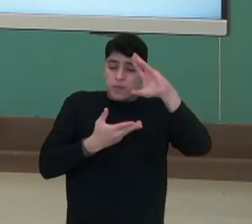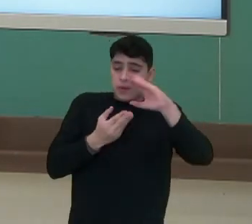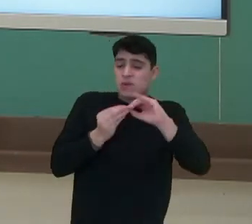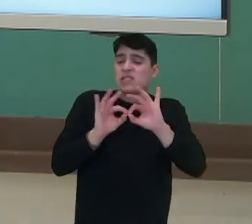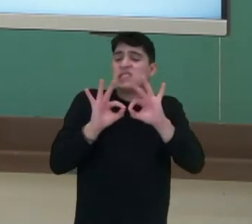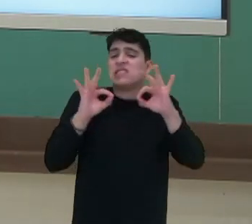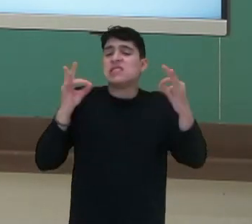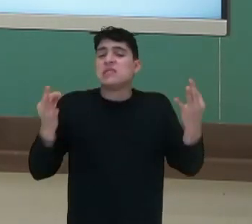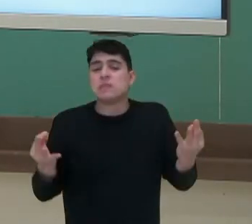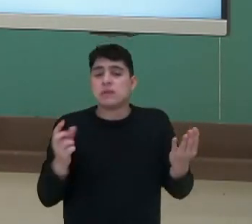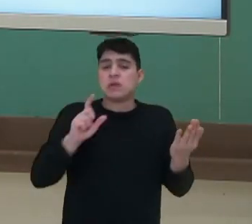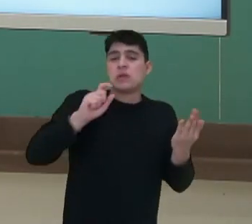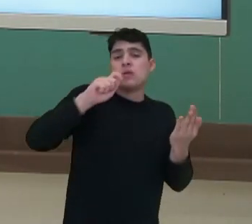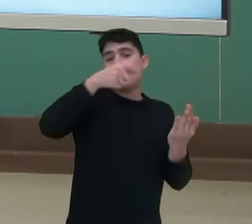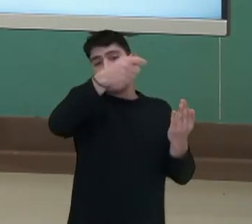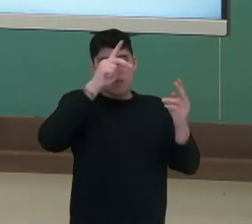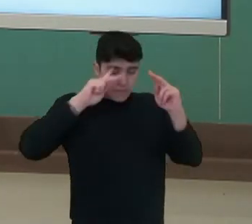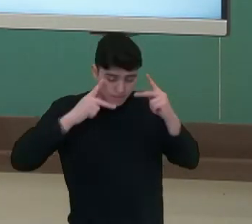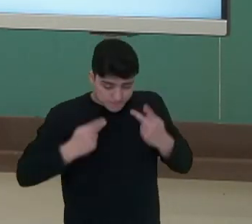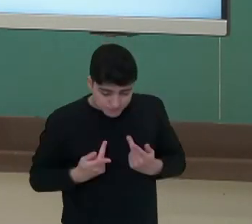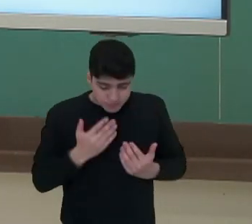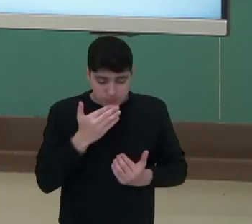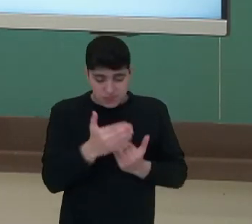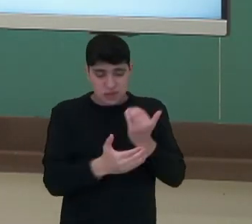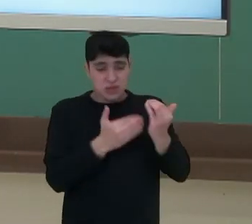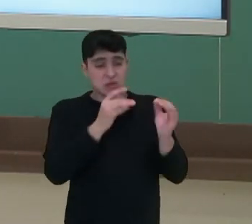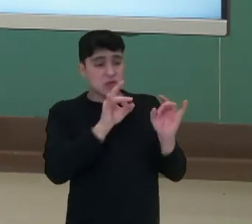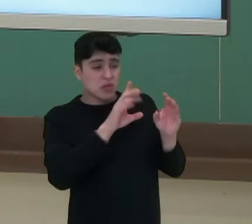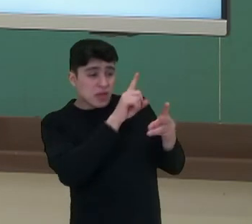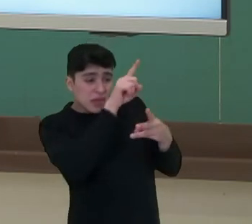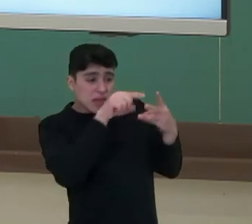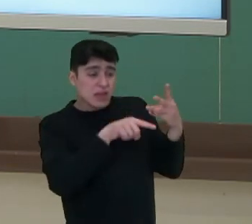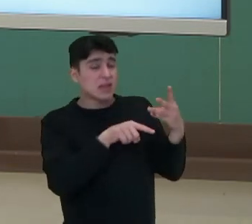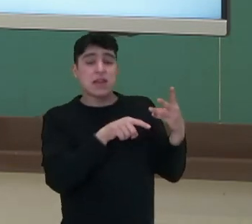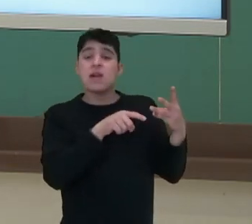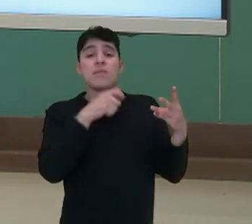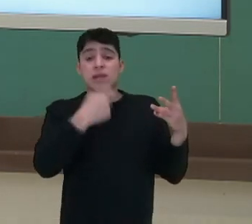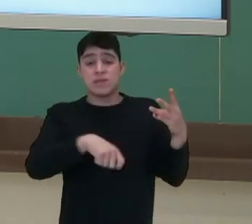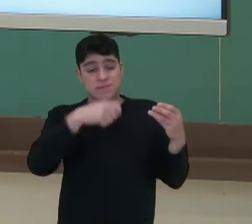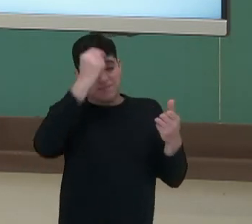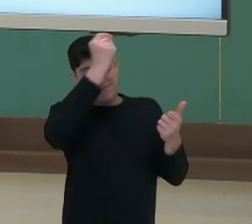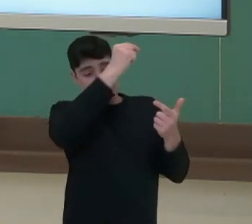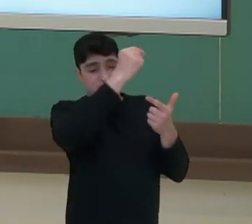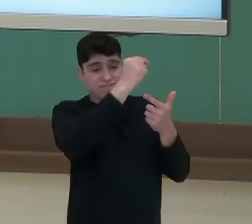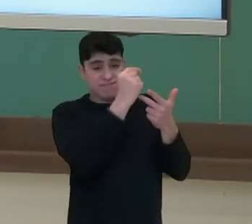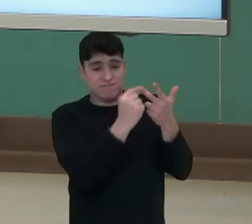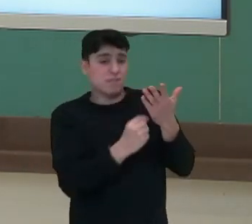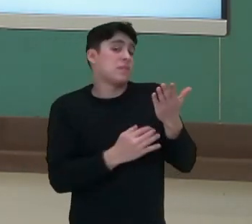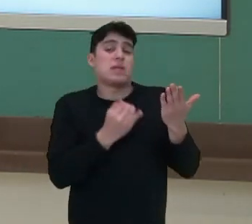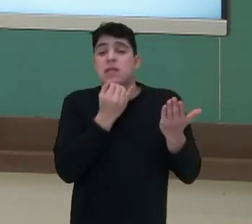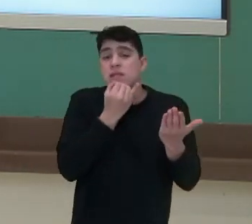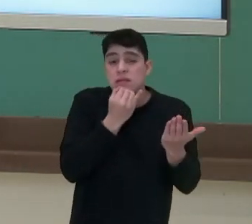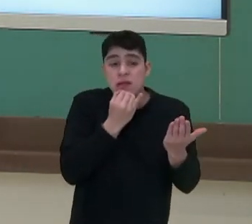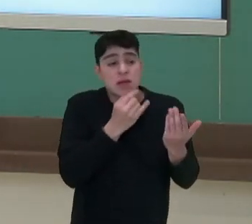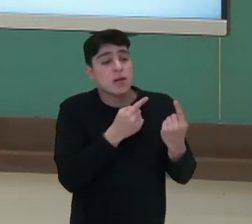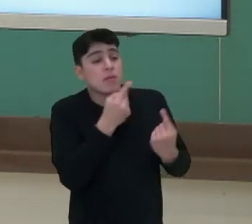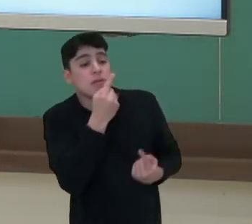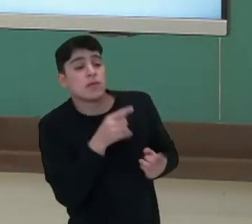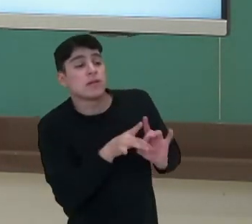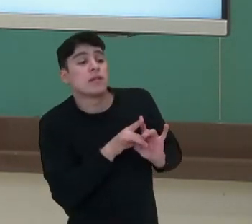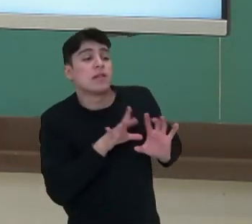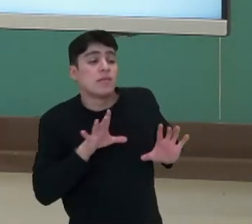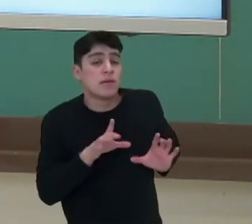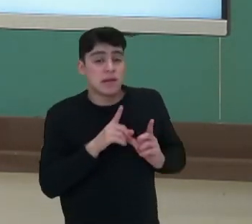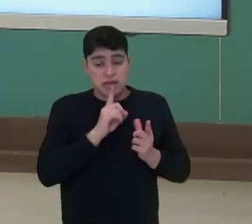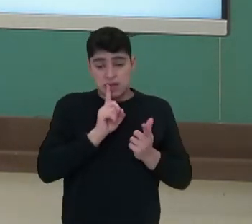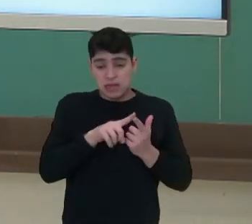desenvolvimento humano, que deve envolver, então, outros aspectos pelos quais nós vamos falar daqui a pouco, como liberdade política,